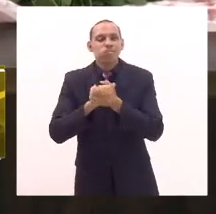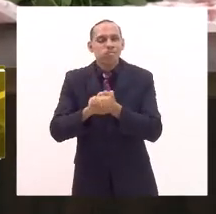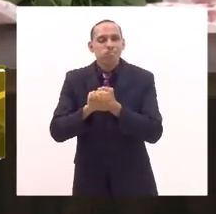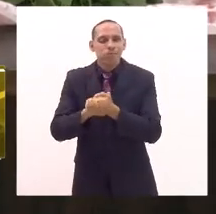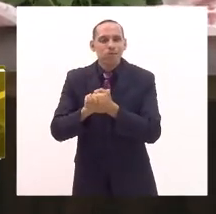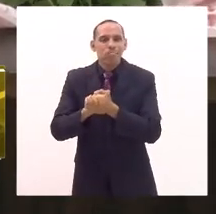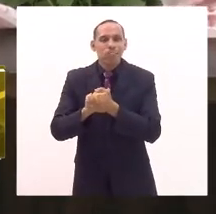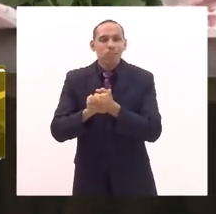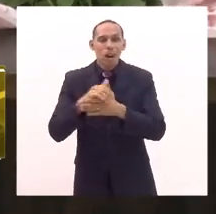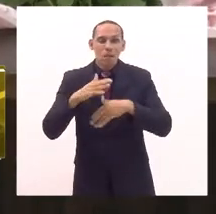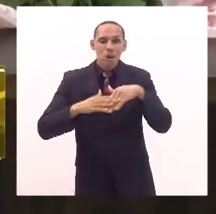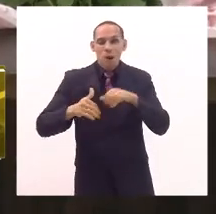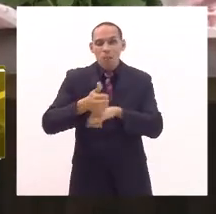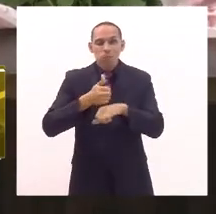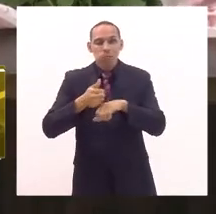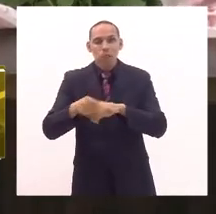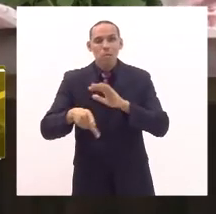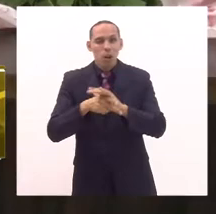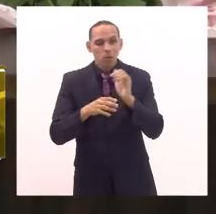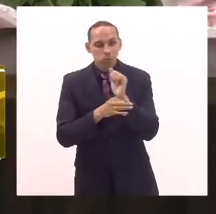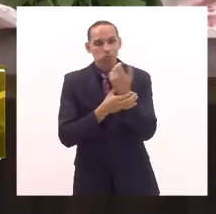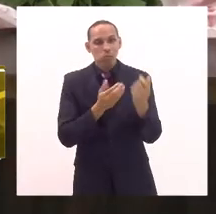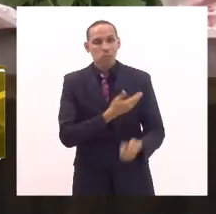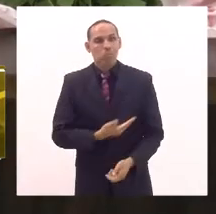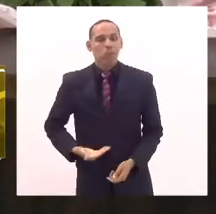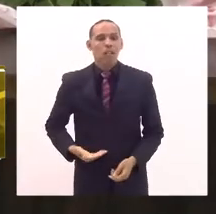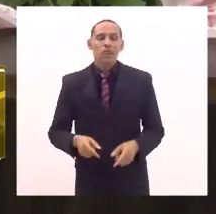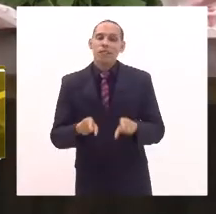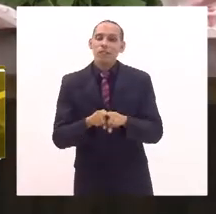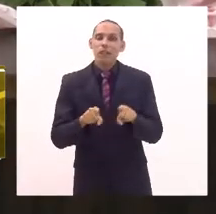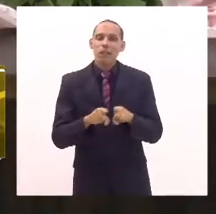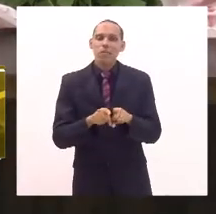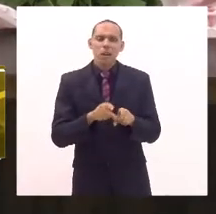a profissionais da segurança pública e outras